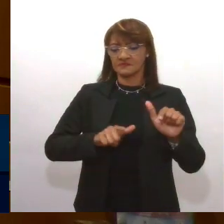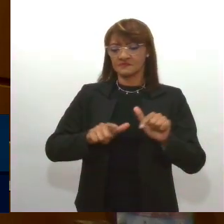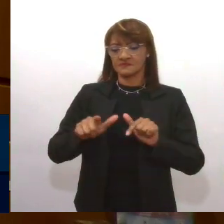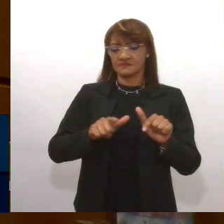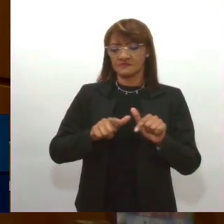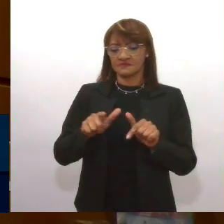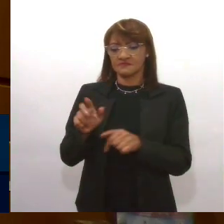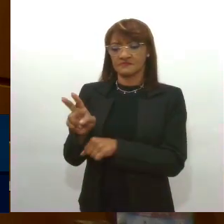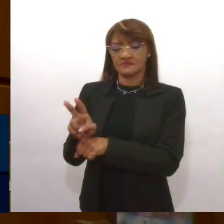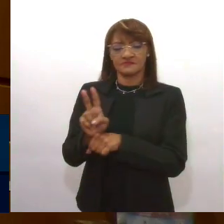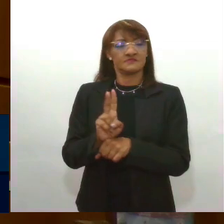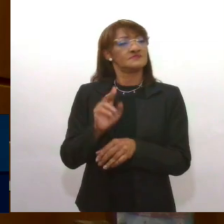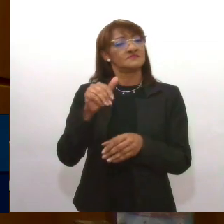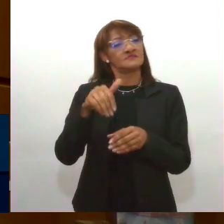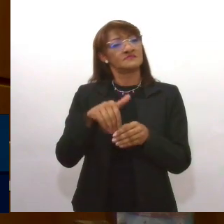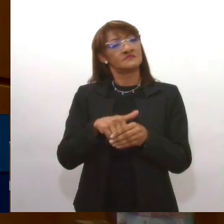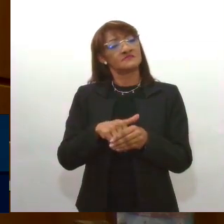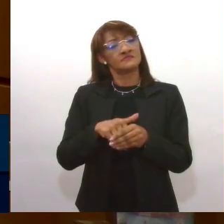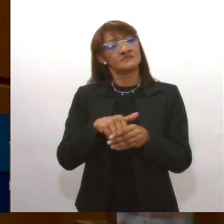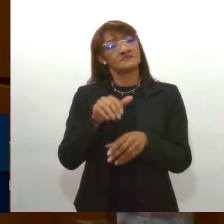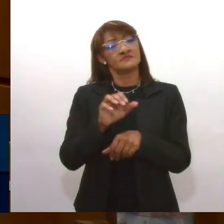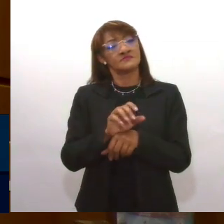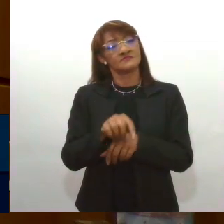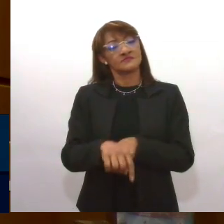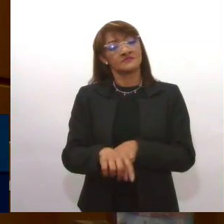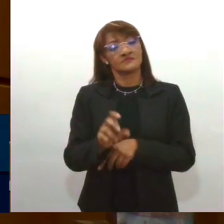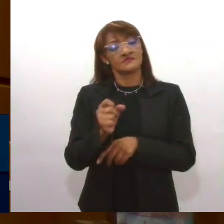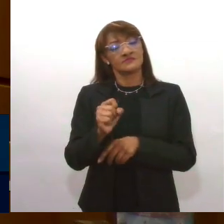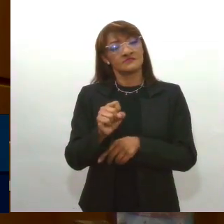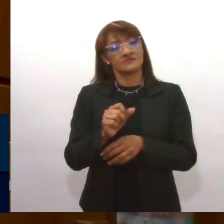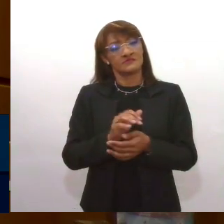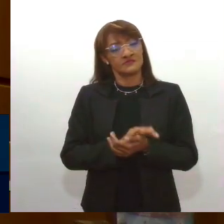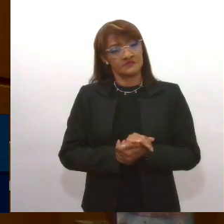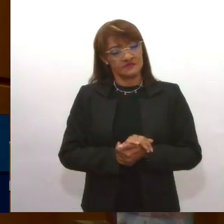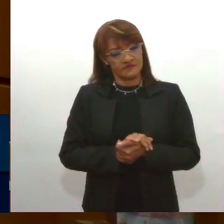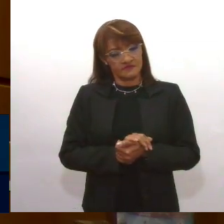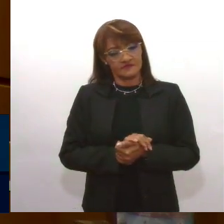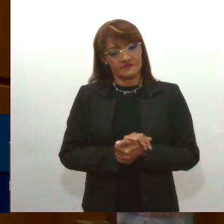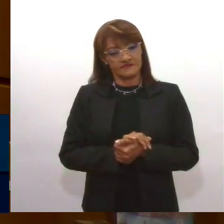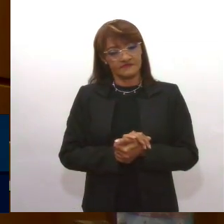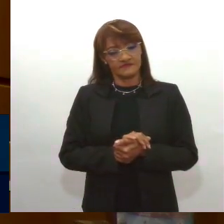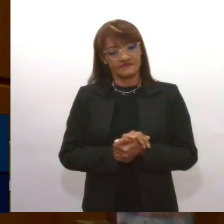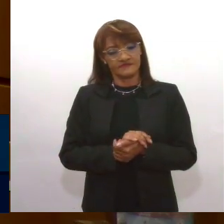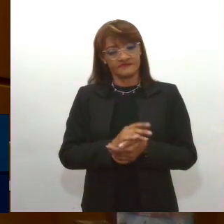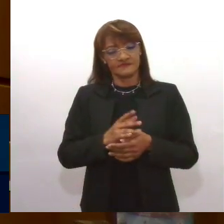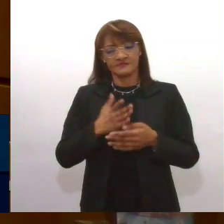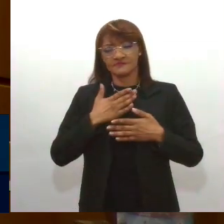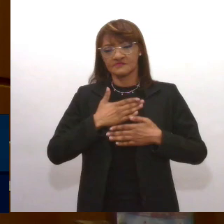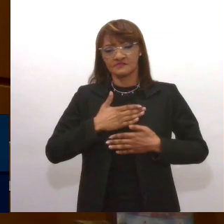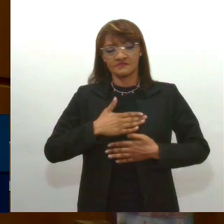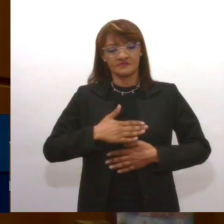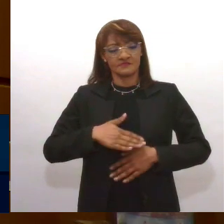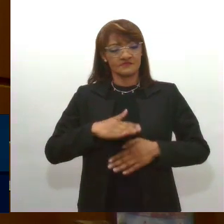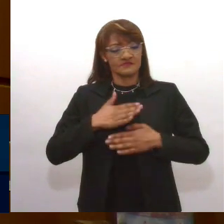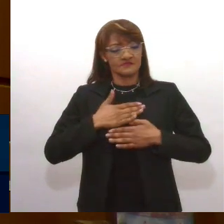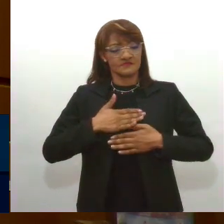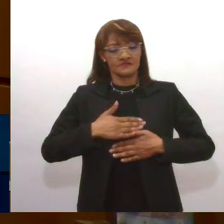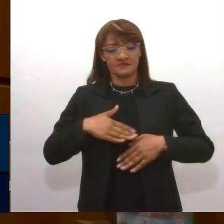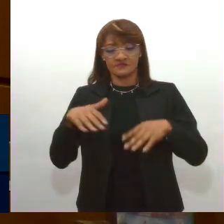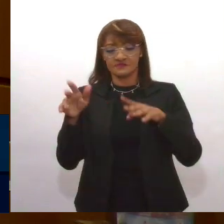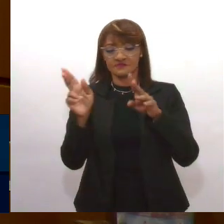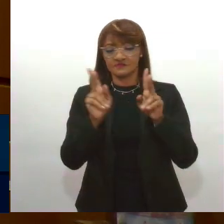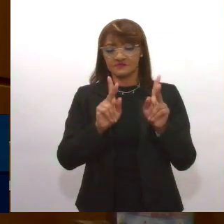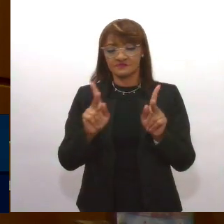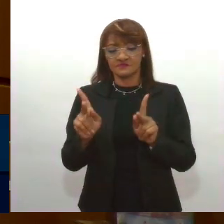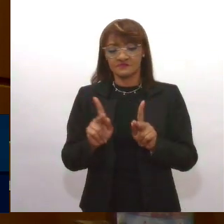Sergipe transcreveu na paz na tranquilidade e isso sem dúvida nenhuma